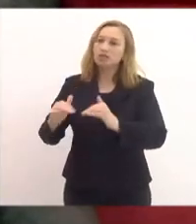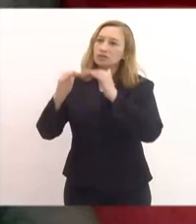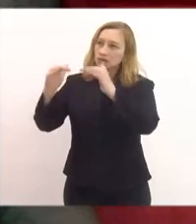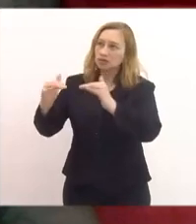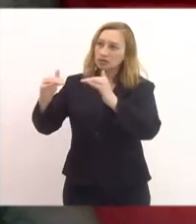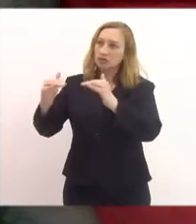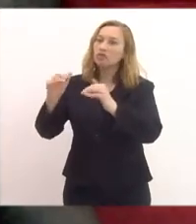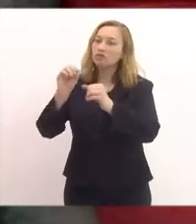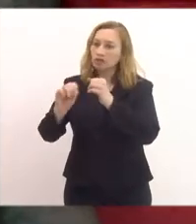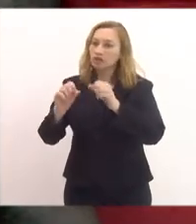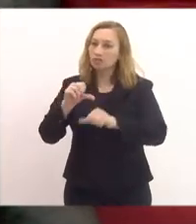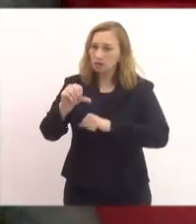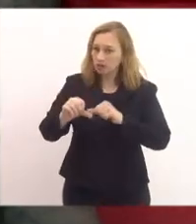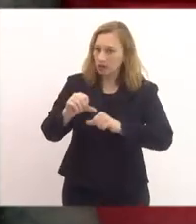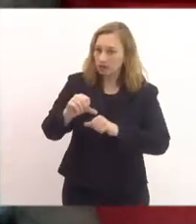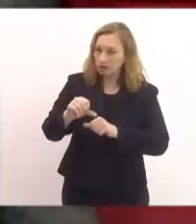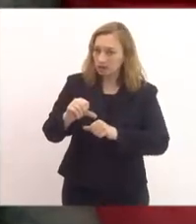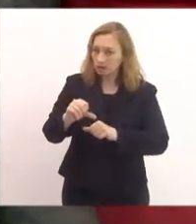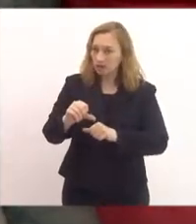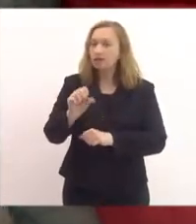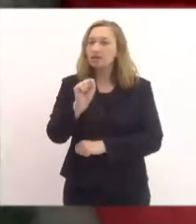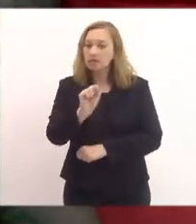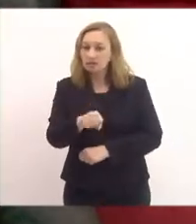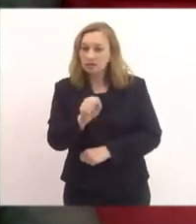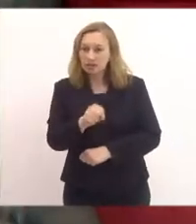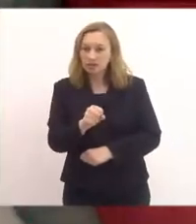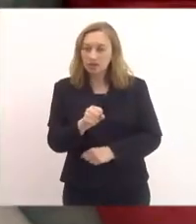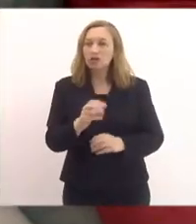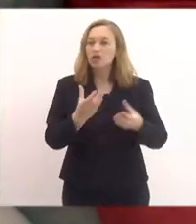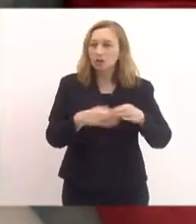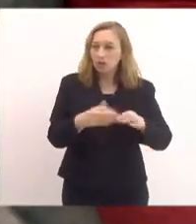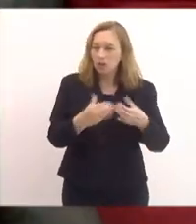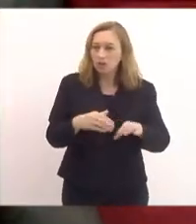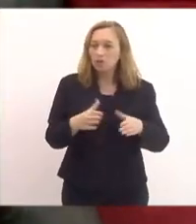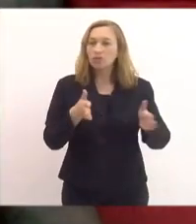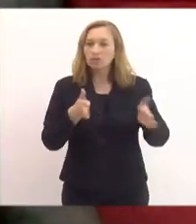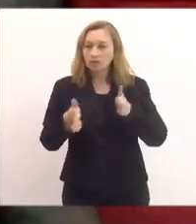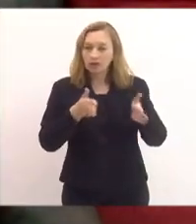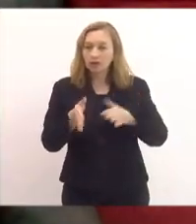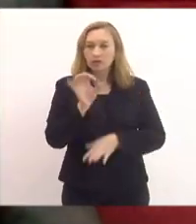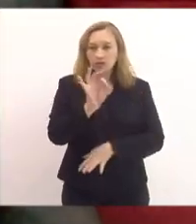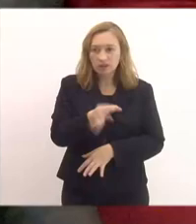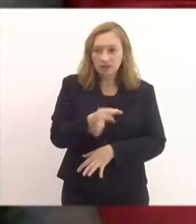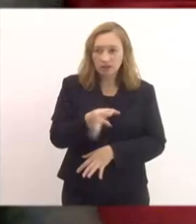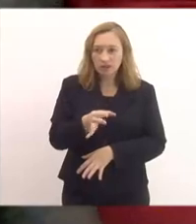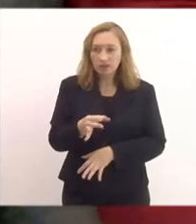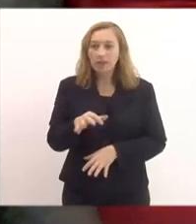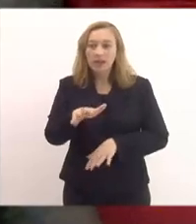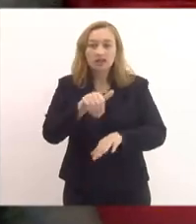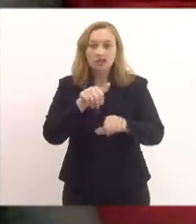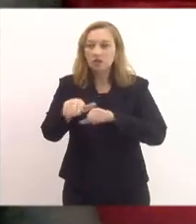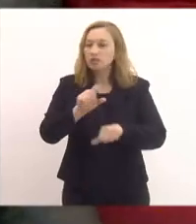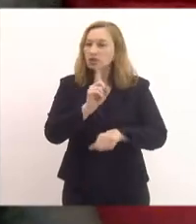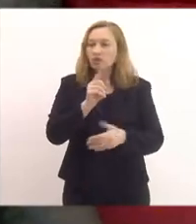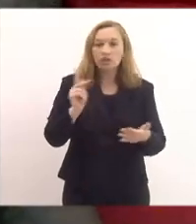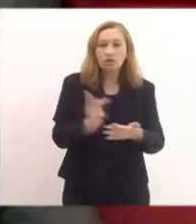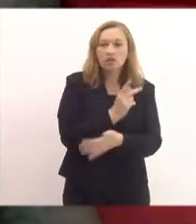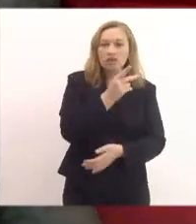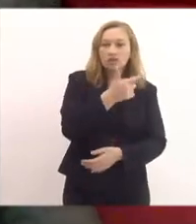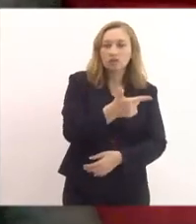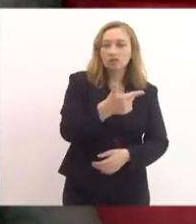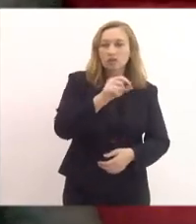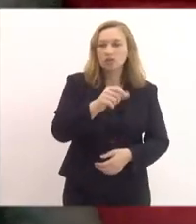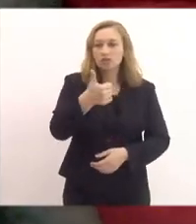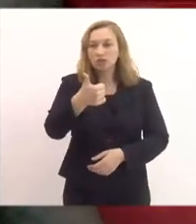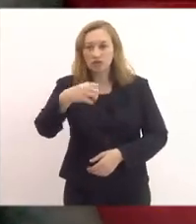isso mudasse. O parecer é favorável, o concurso está na validade. E esse chamamento não aconteceu em 2019 porque o